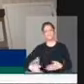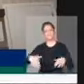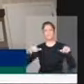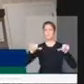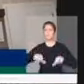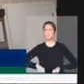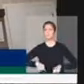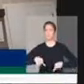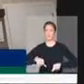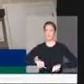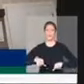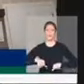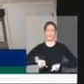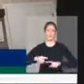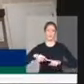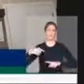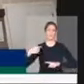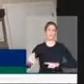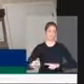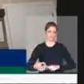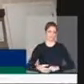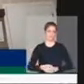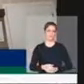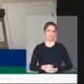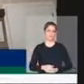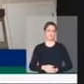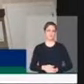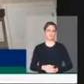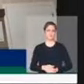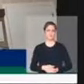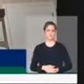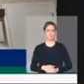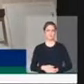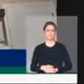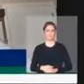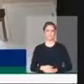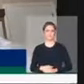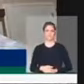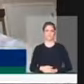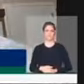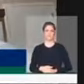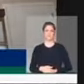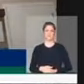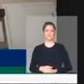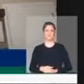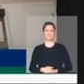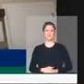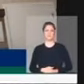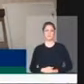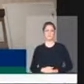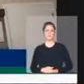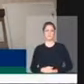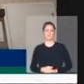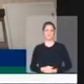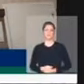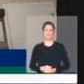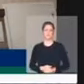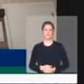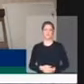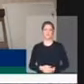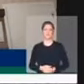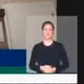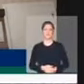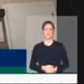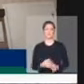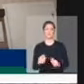pós pandemia e oi e esse debate o presidente é feito não no